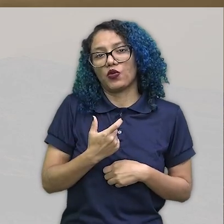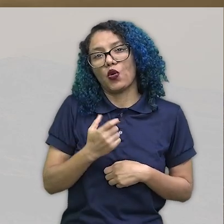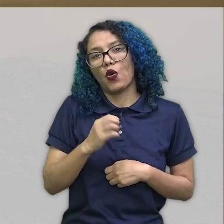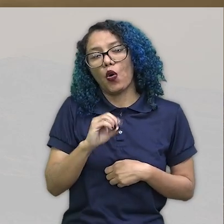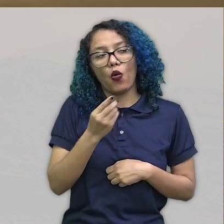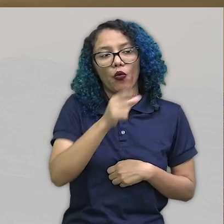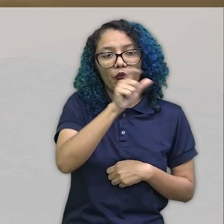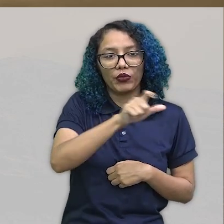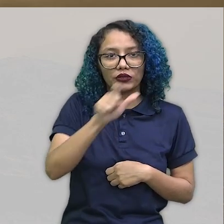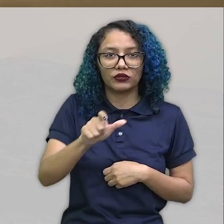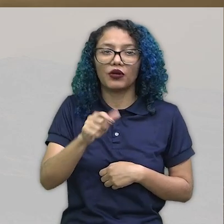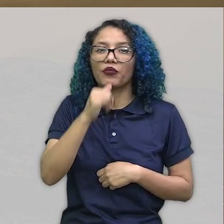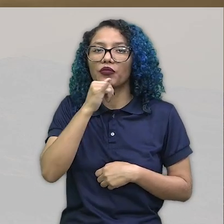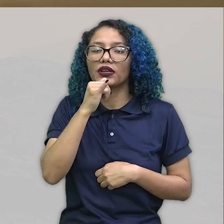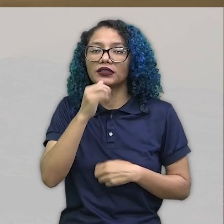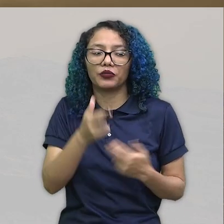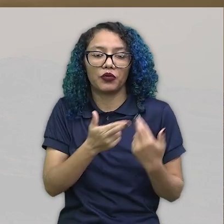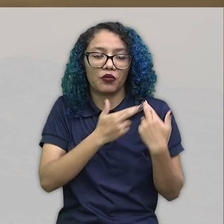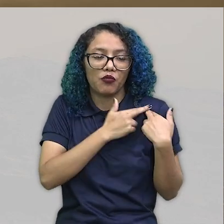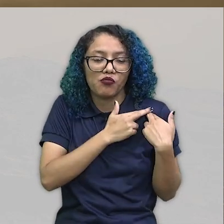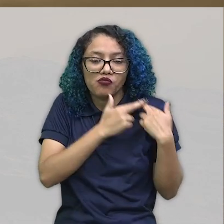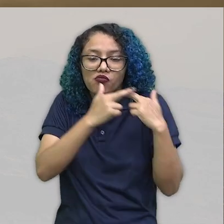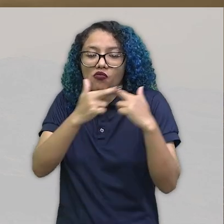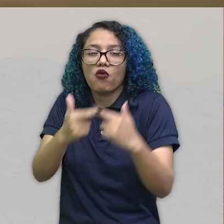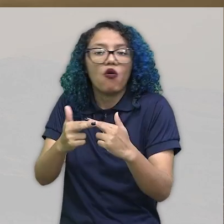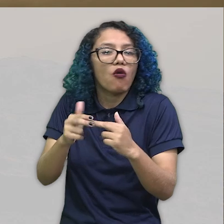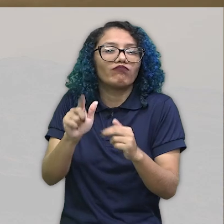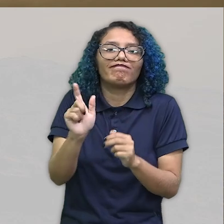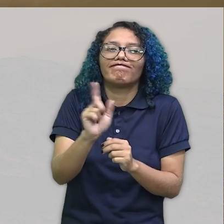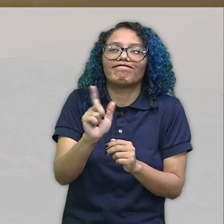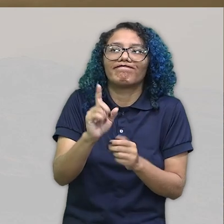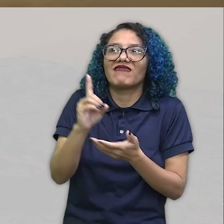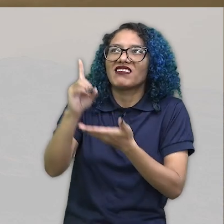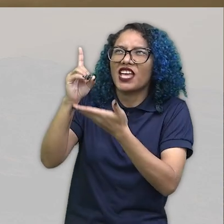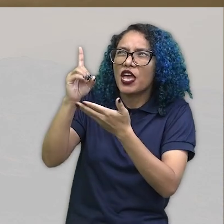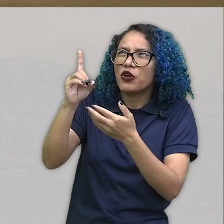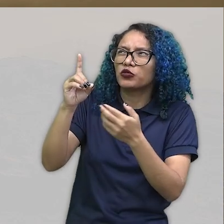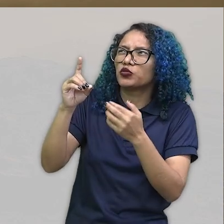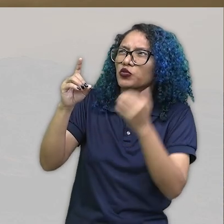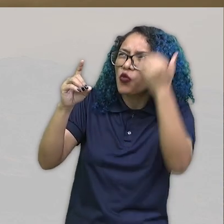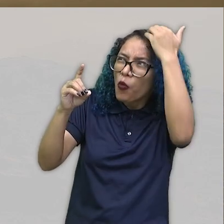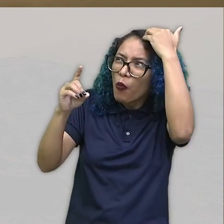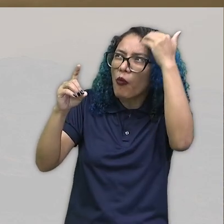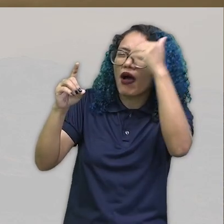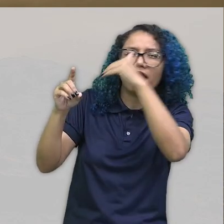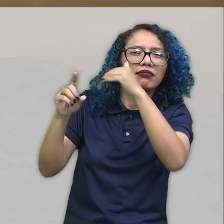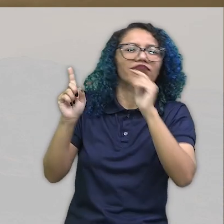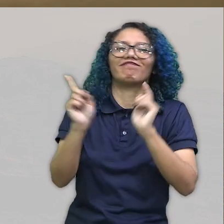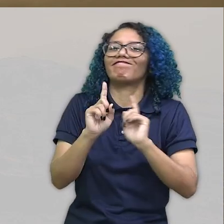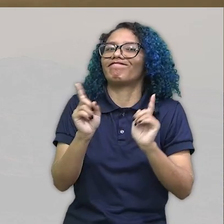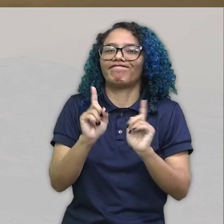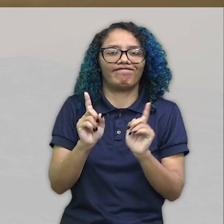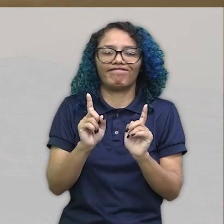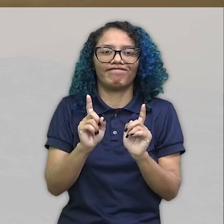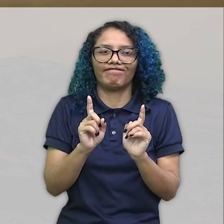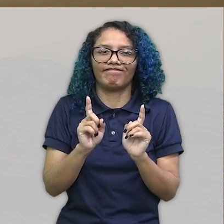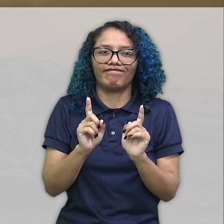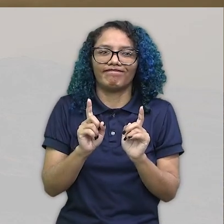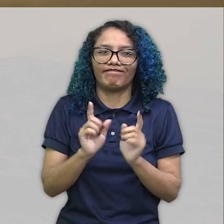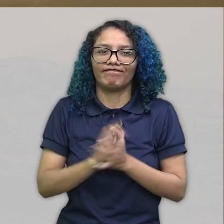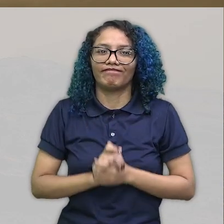posso lançar nem jogar a culpa em terceiros, nem em Deus. Porque nessa concepção aí, quem é